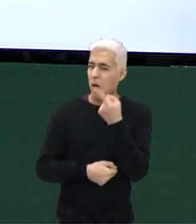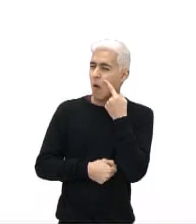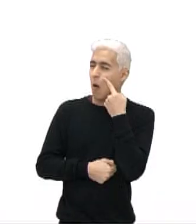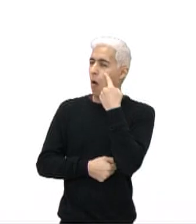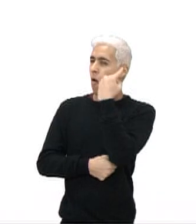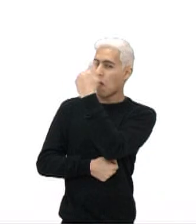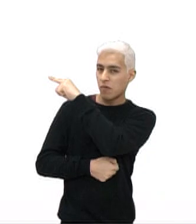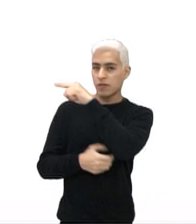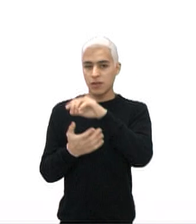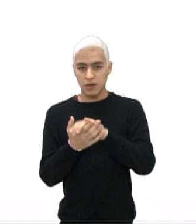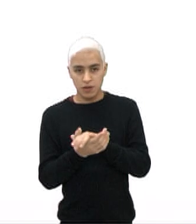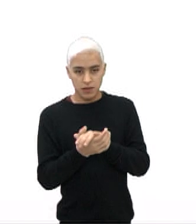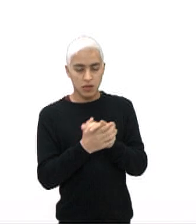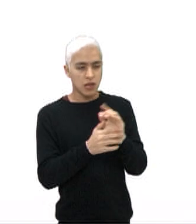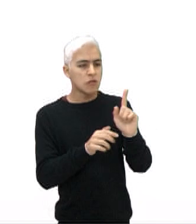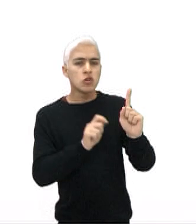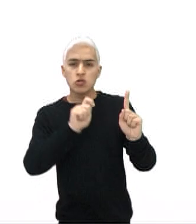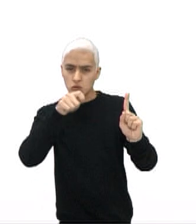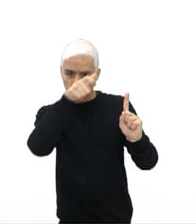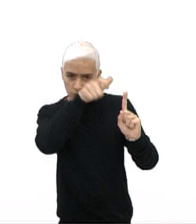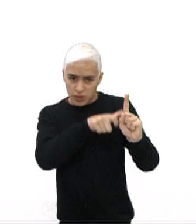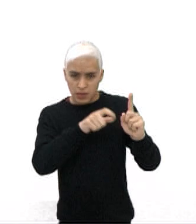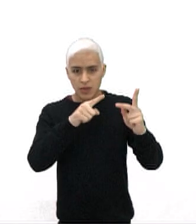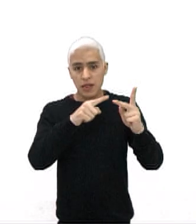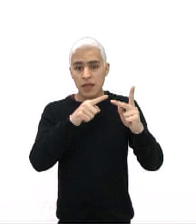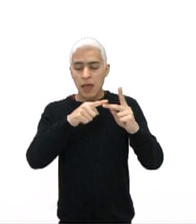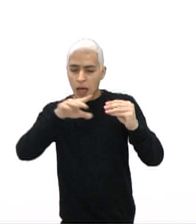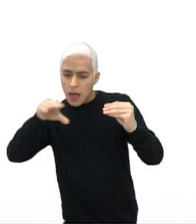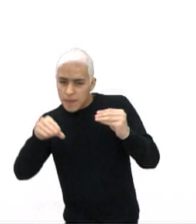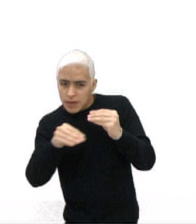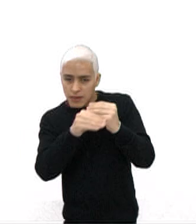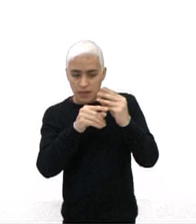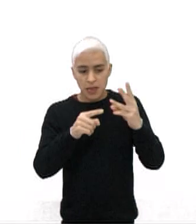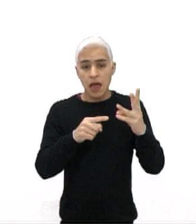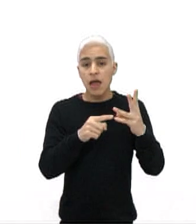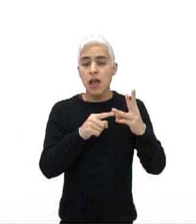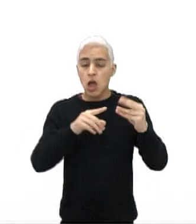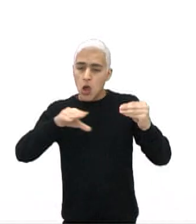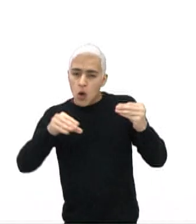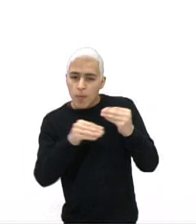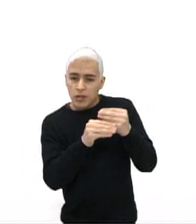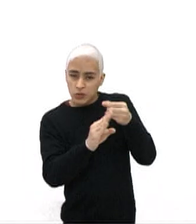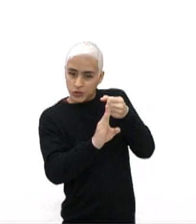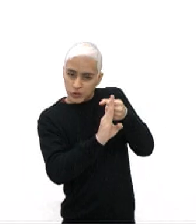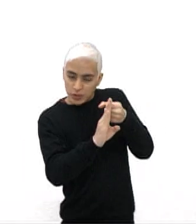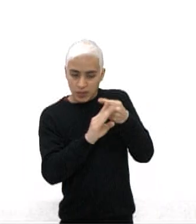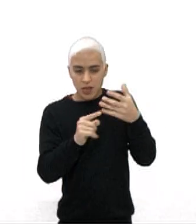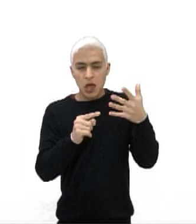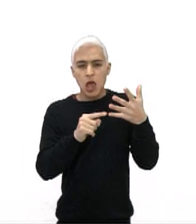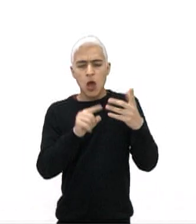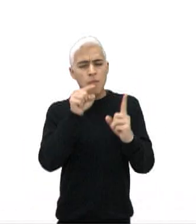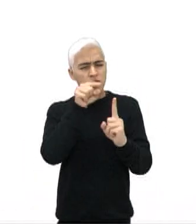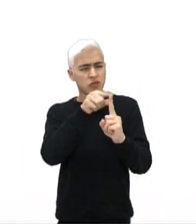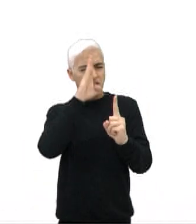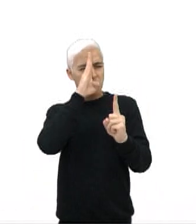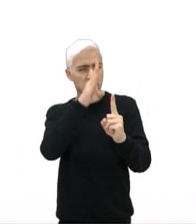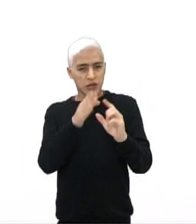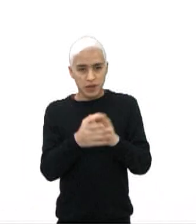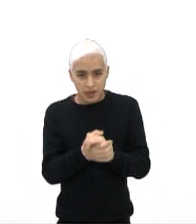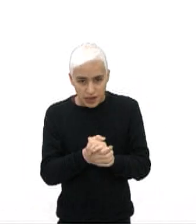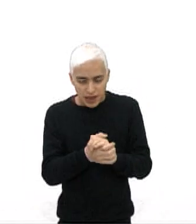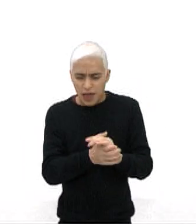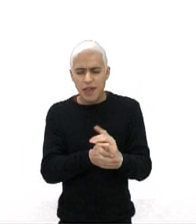só. Subjetiva, predicativa, completiva nominal, a objetiva direta e a